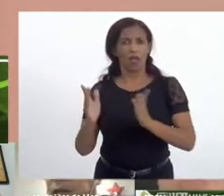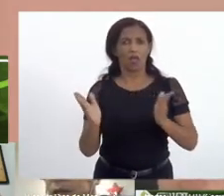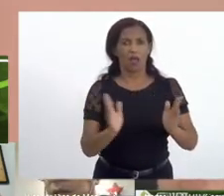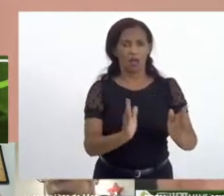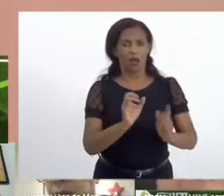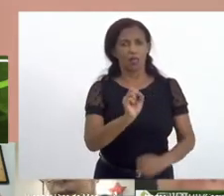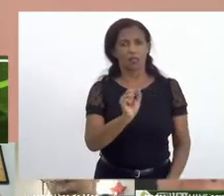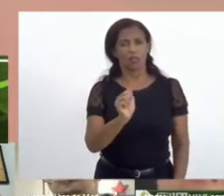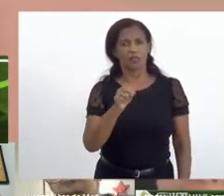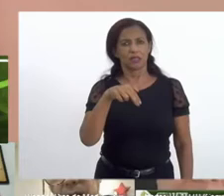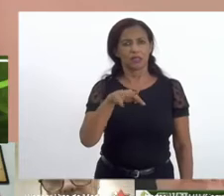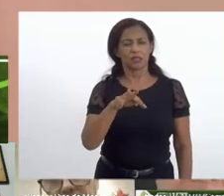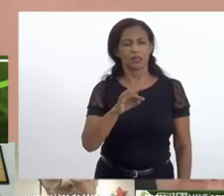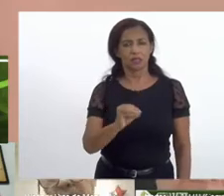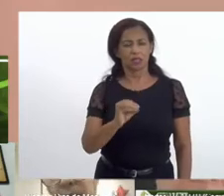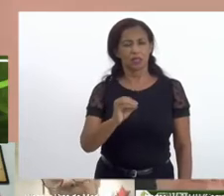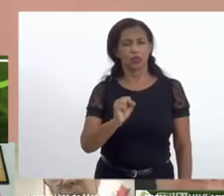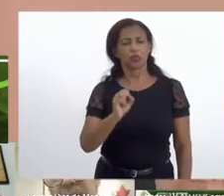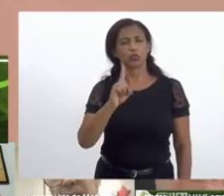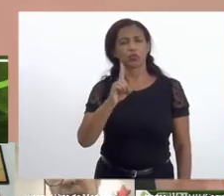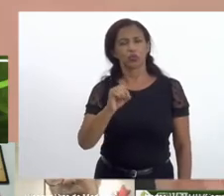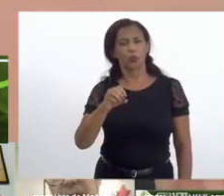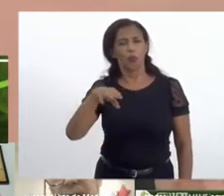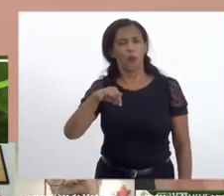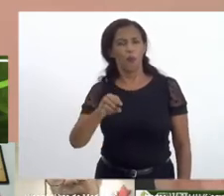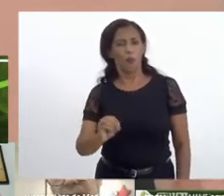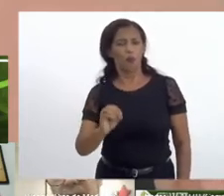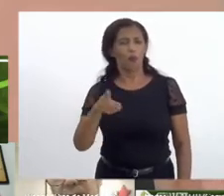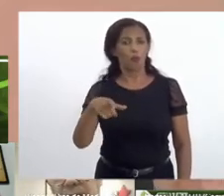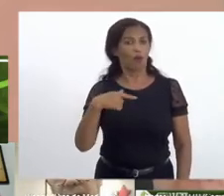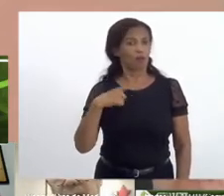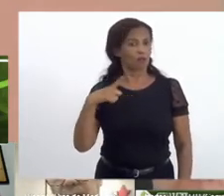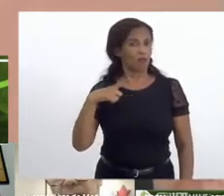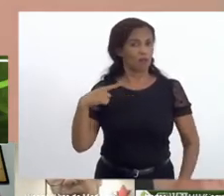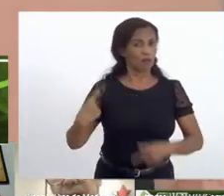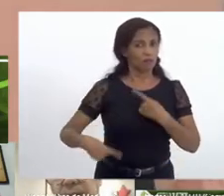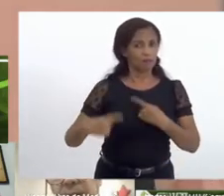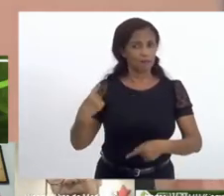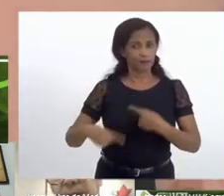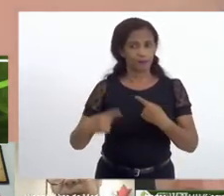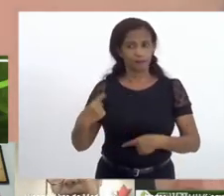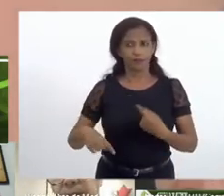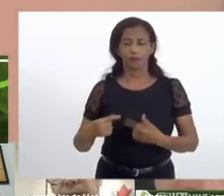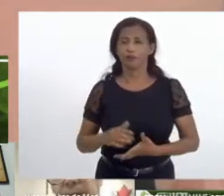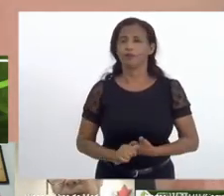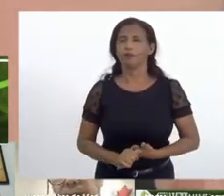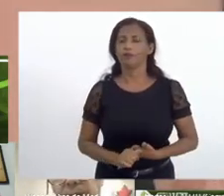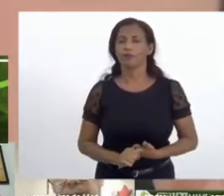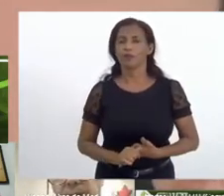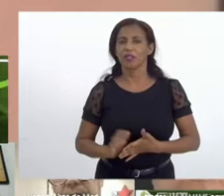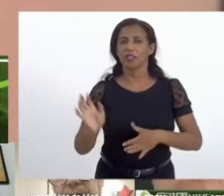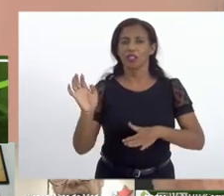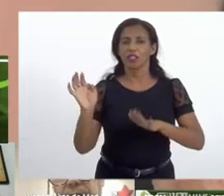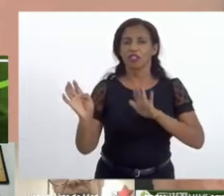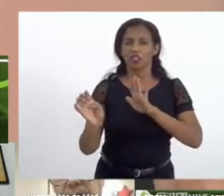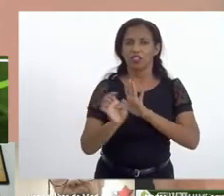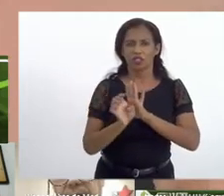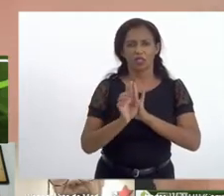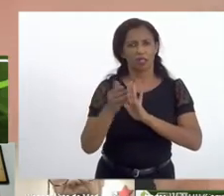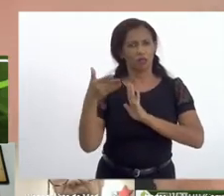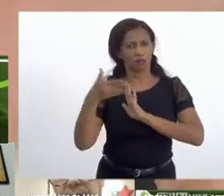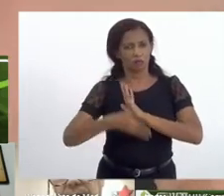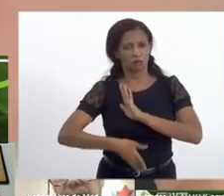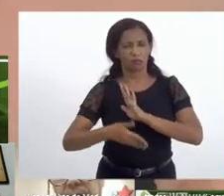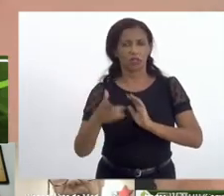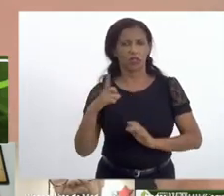que é preciso, eu alerto sempre, que exista uma política estatal sobre essa questão. Eu sou